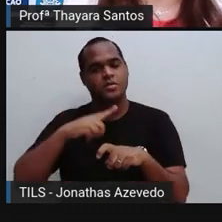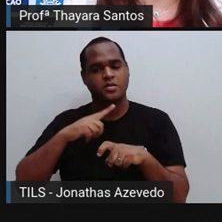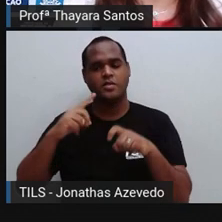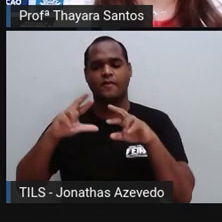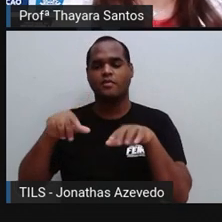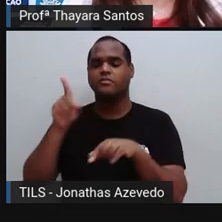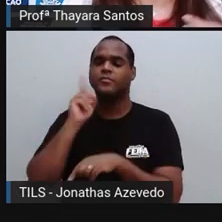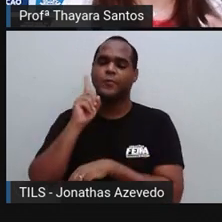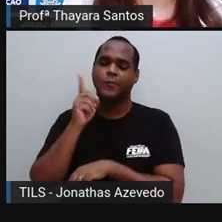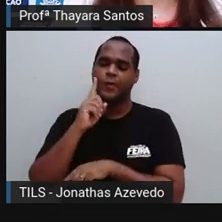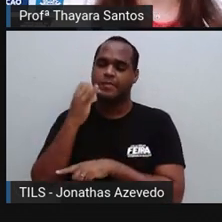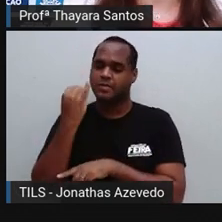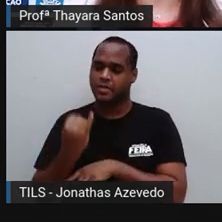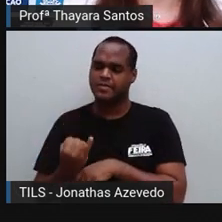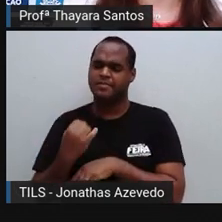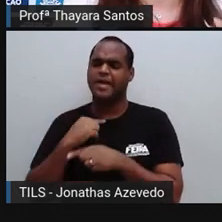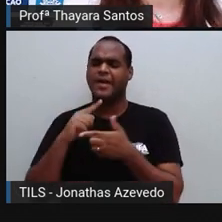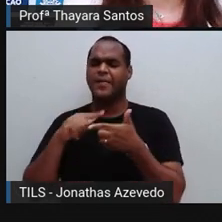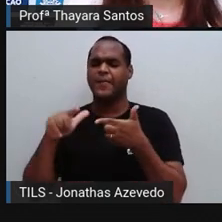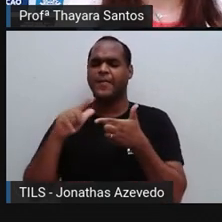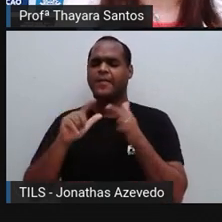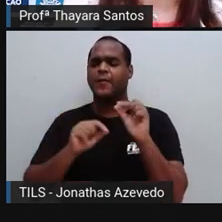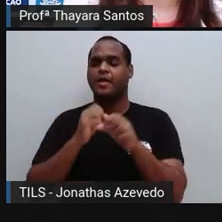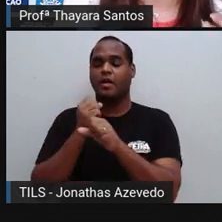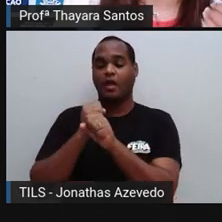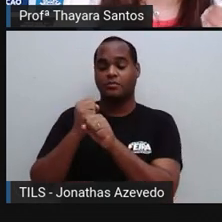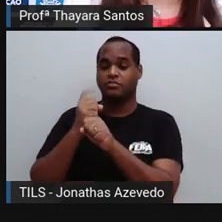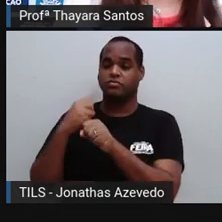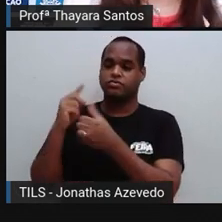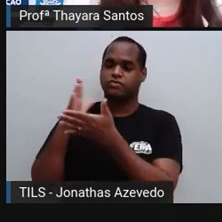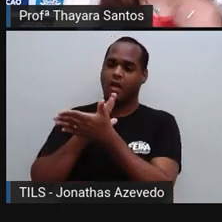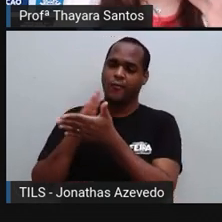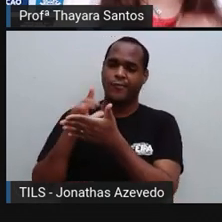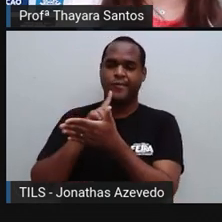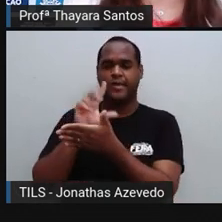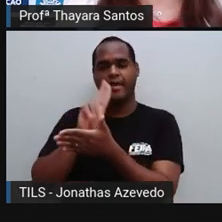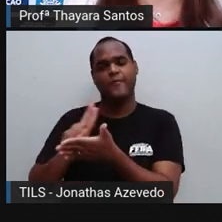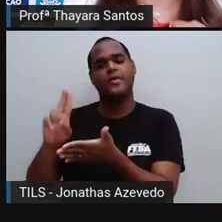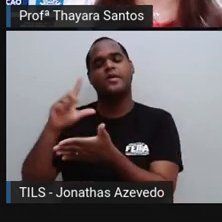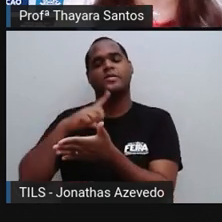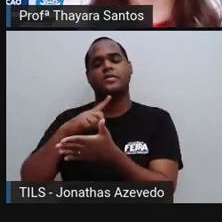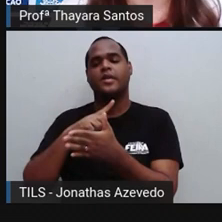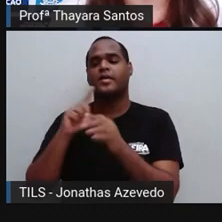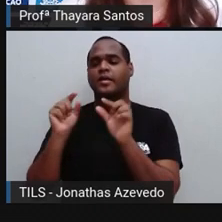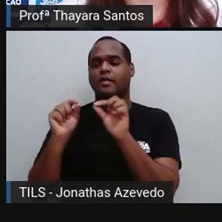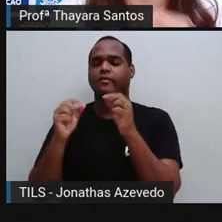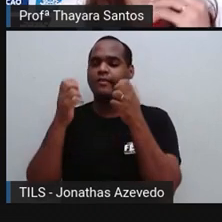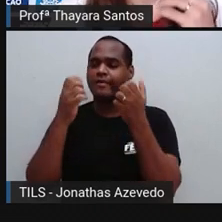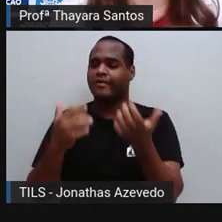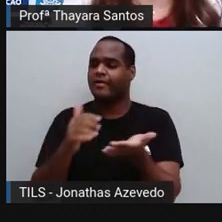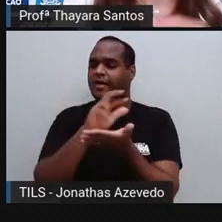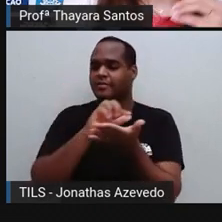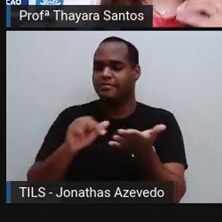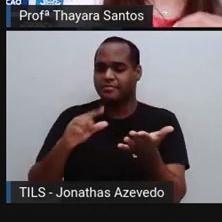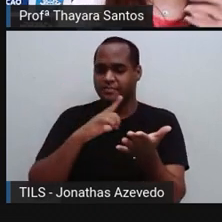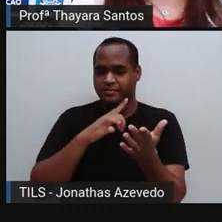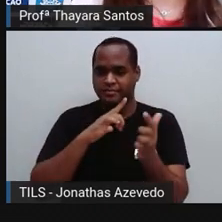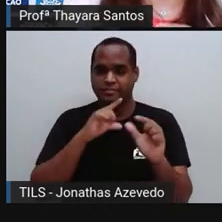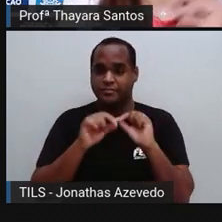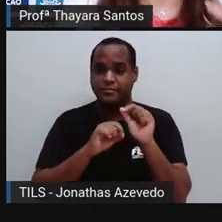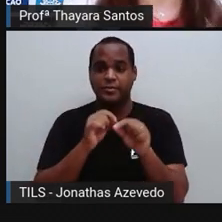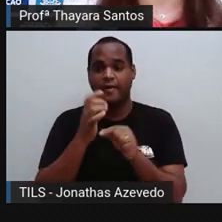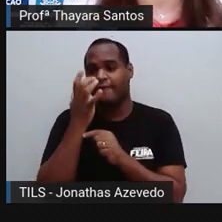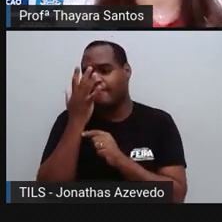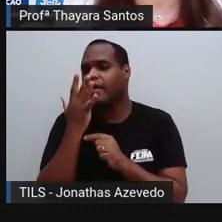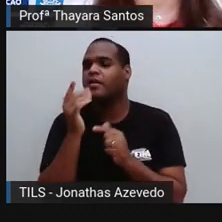para emagrecer. O problema é que nos últimos anos isso tem sido utilizado sem nenhuma prescrição médica. As pessoas têm tido fácil